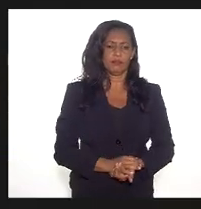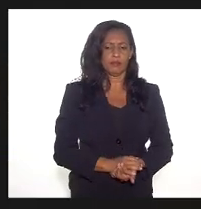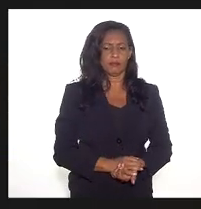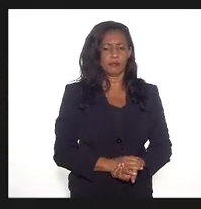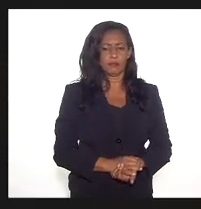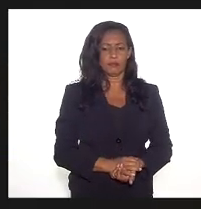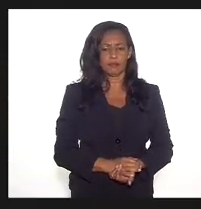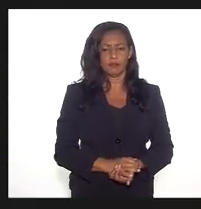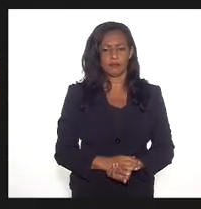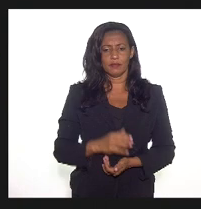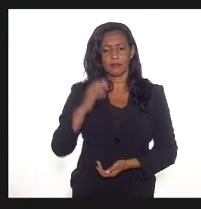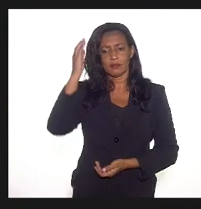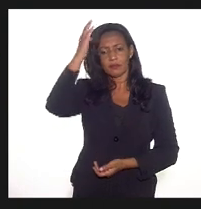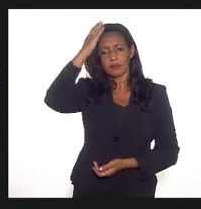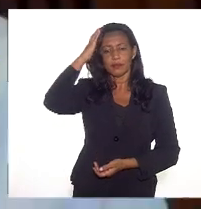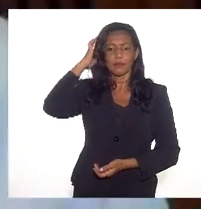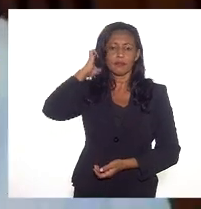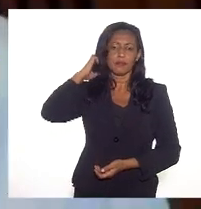pauta,